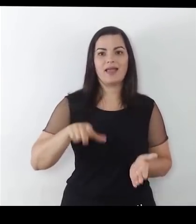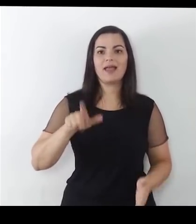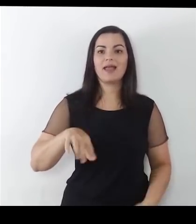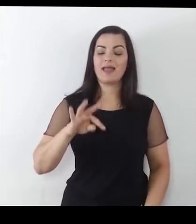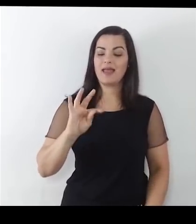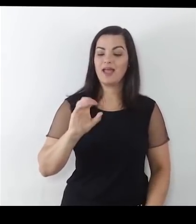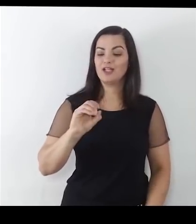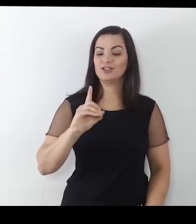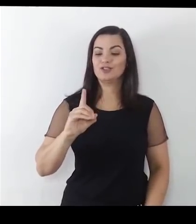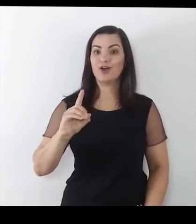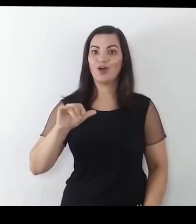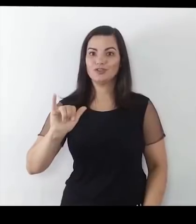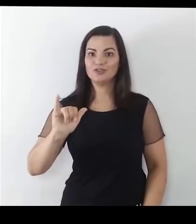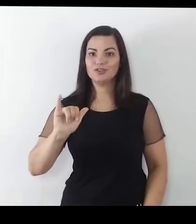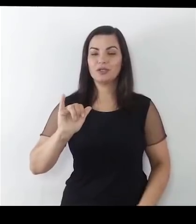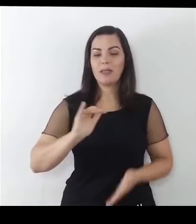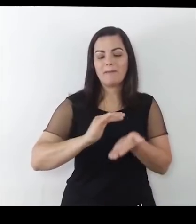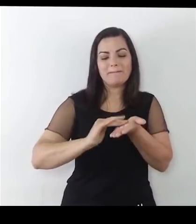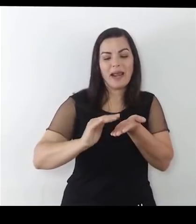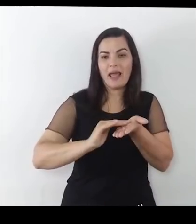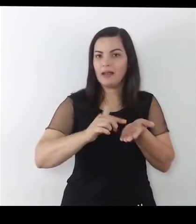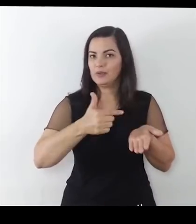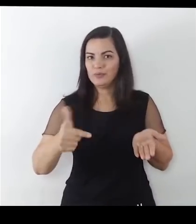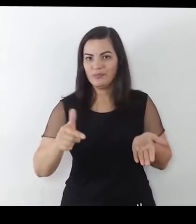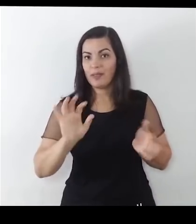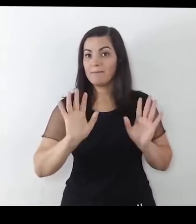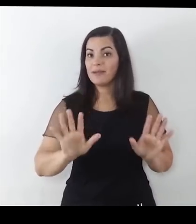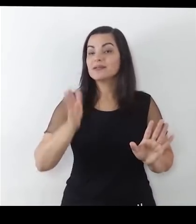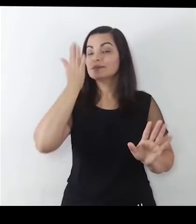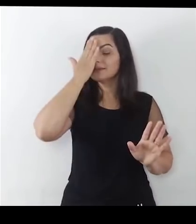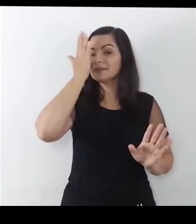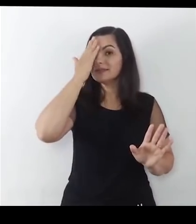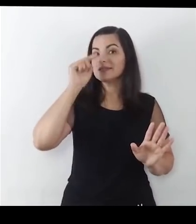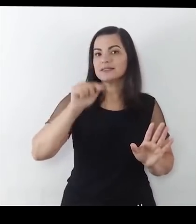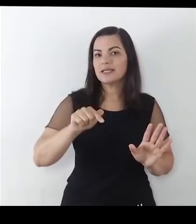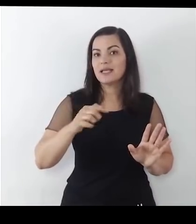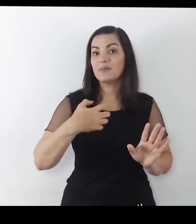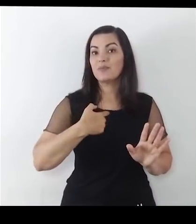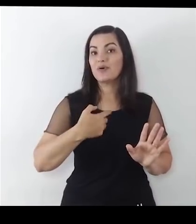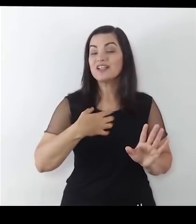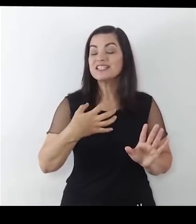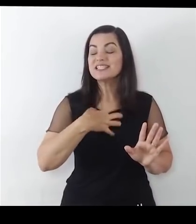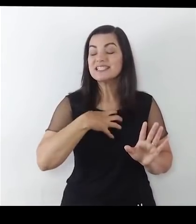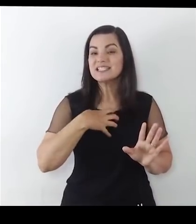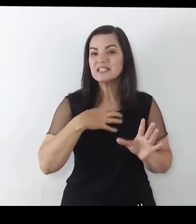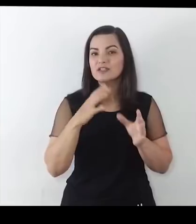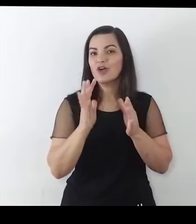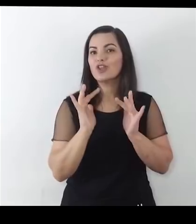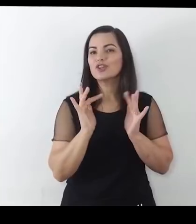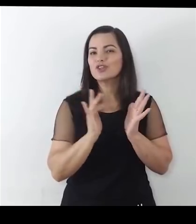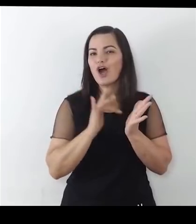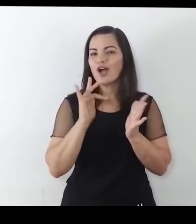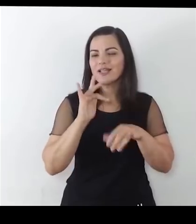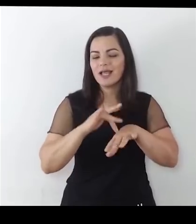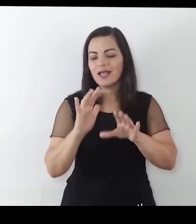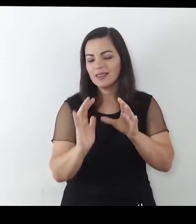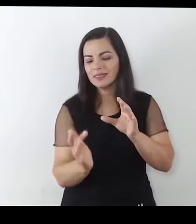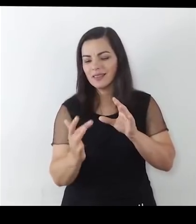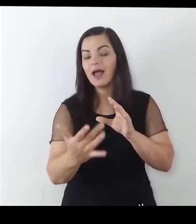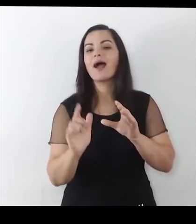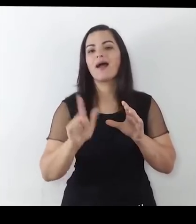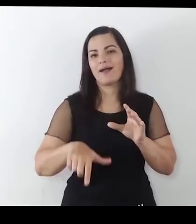desidratação. Esse processo todo gera uma desnutrição primária. Além disso, a situação